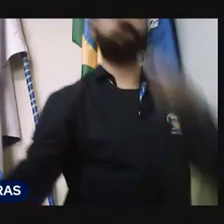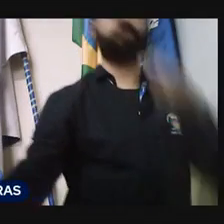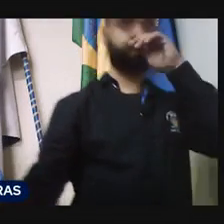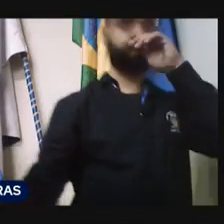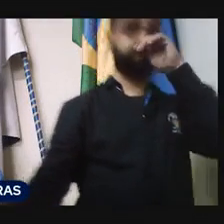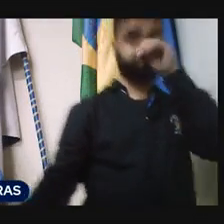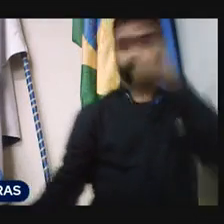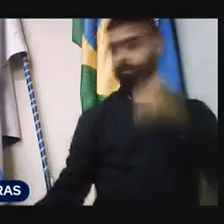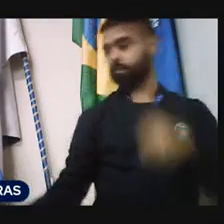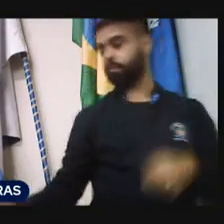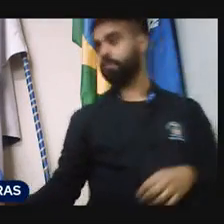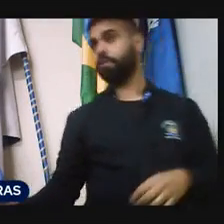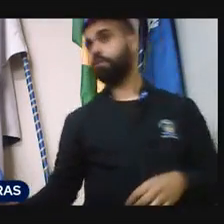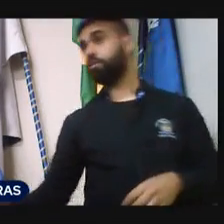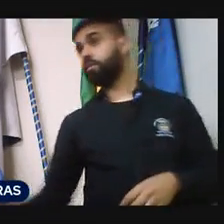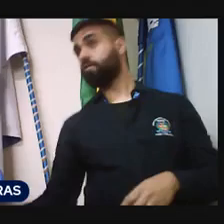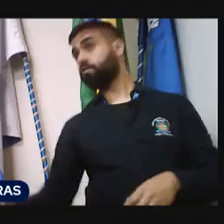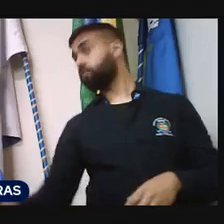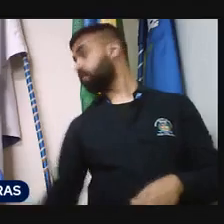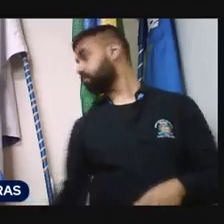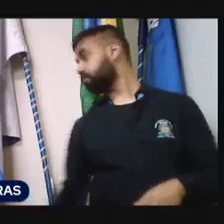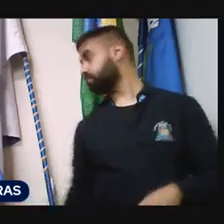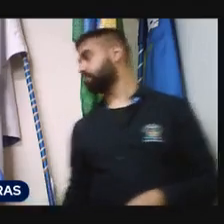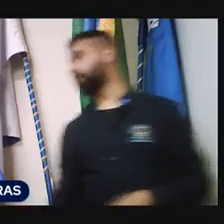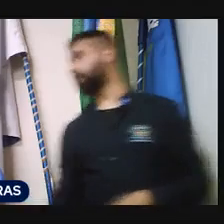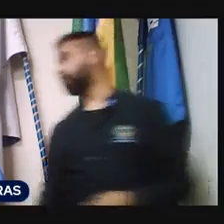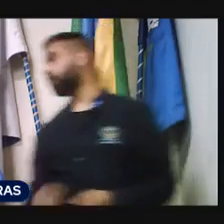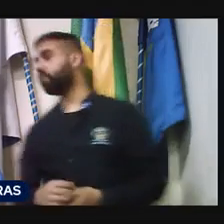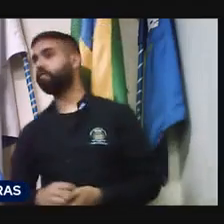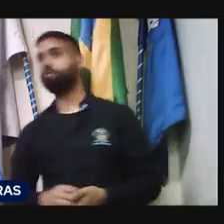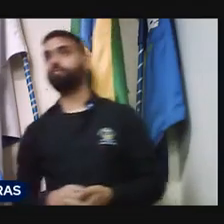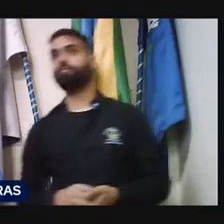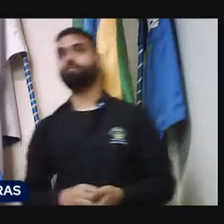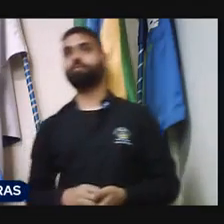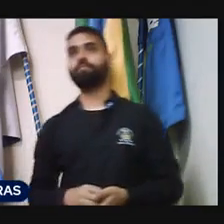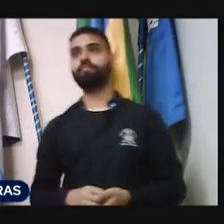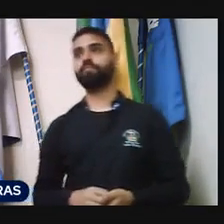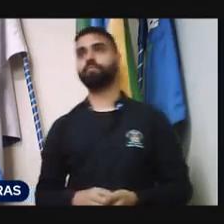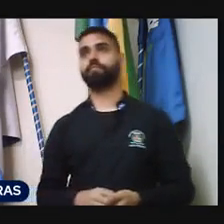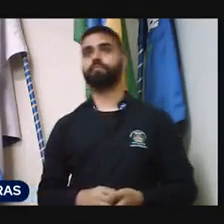David E aí E aí